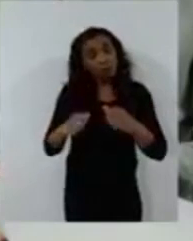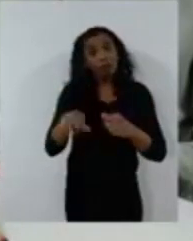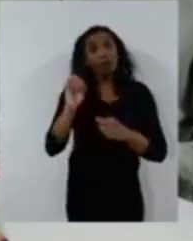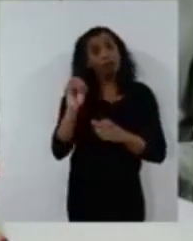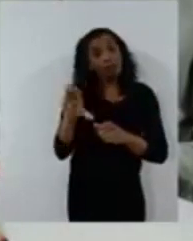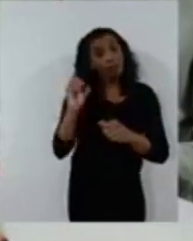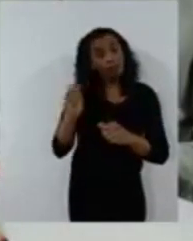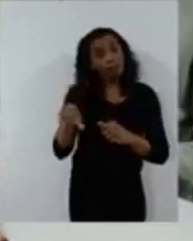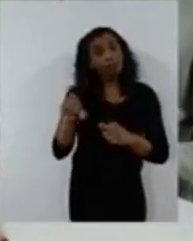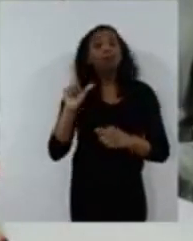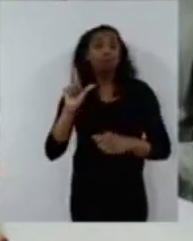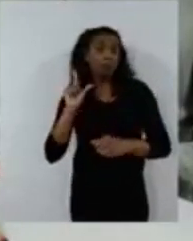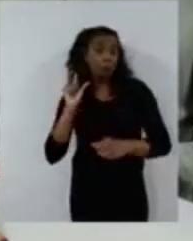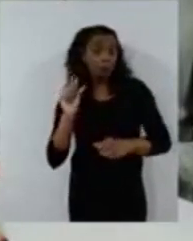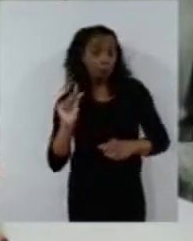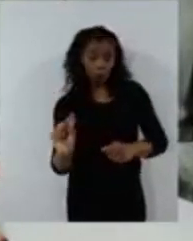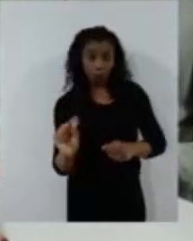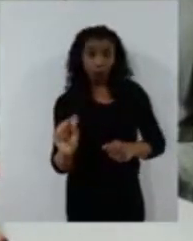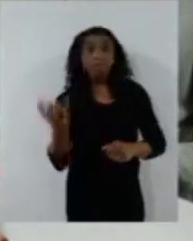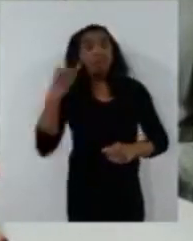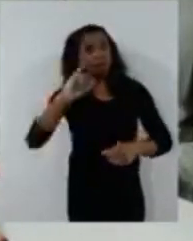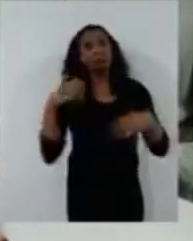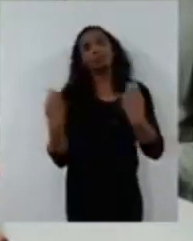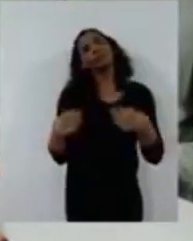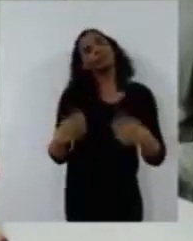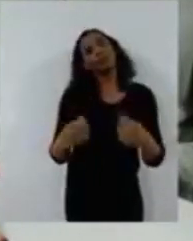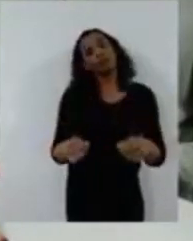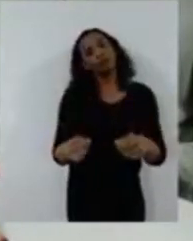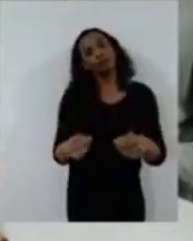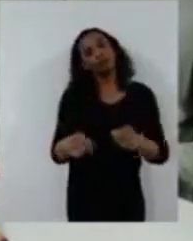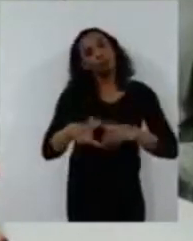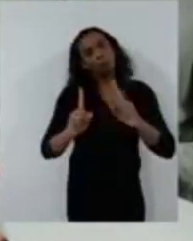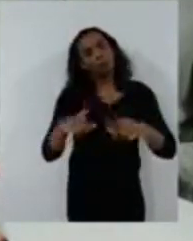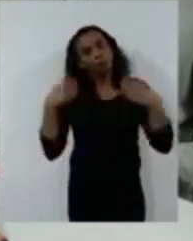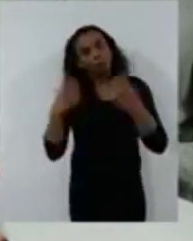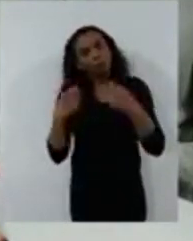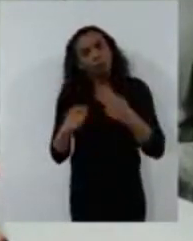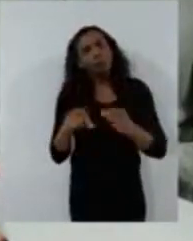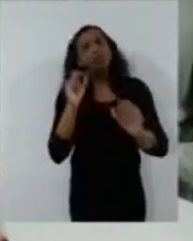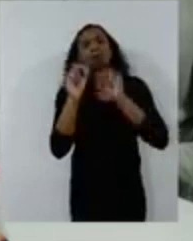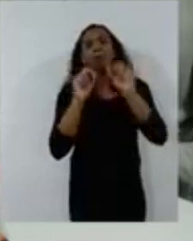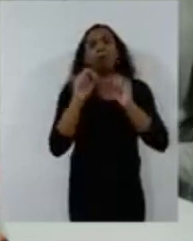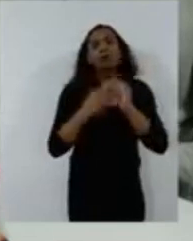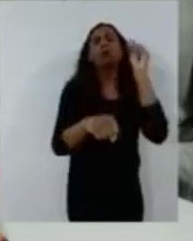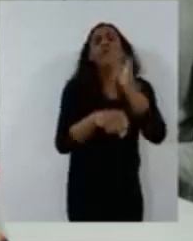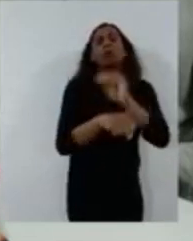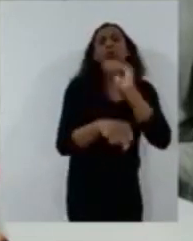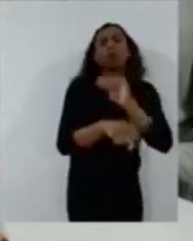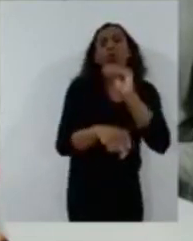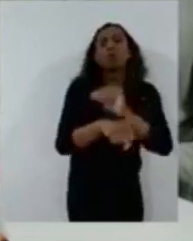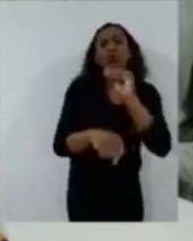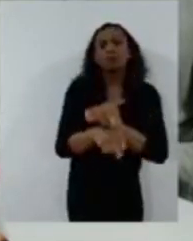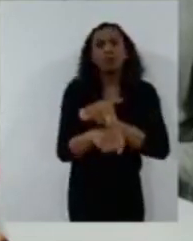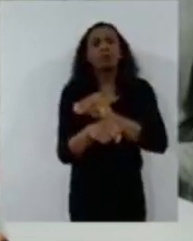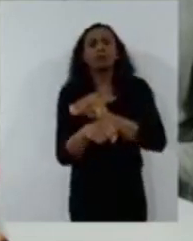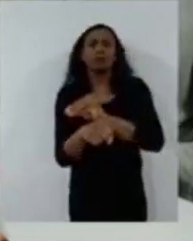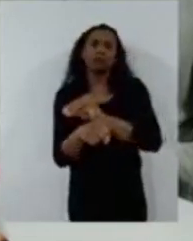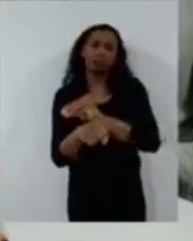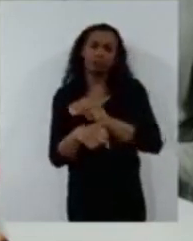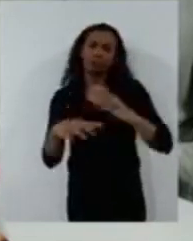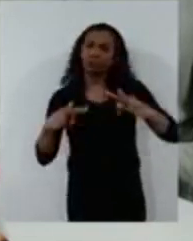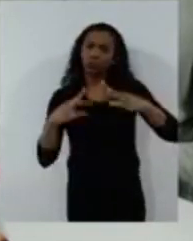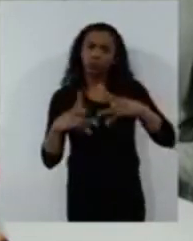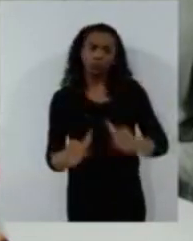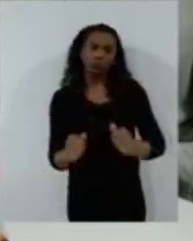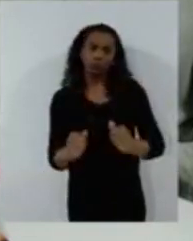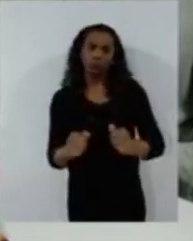saia apenas com extrema necessidade e tomando todas as precauções possíveis. Para as